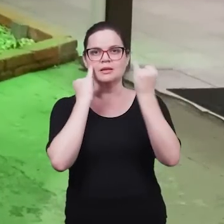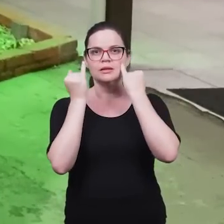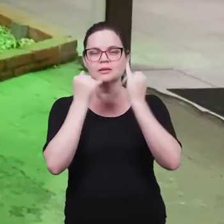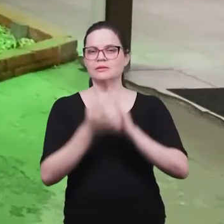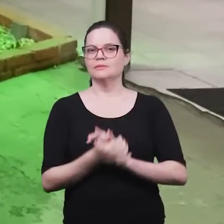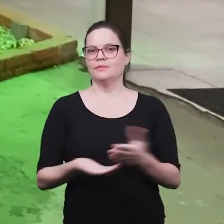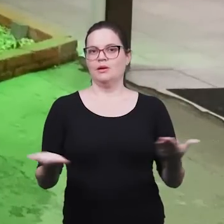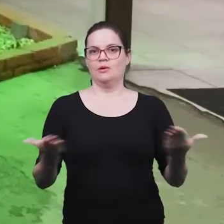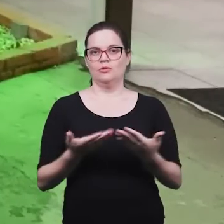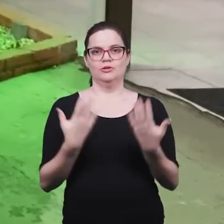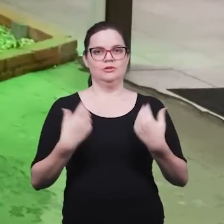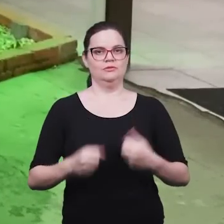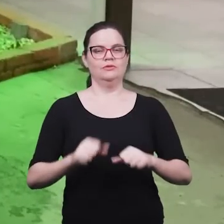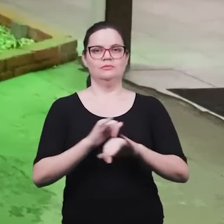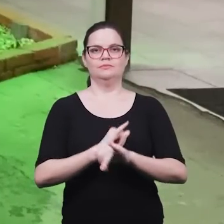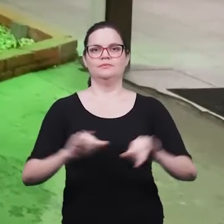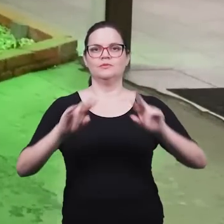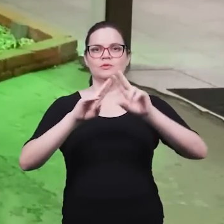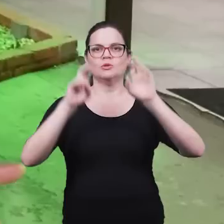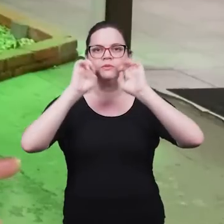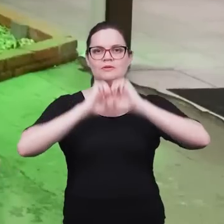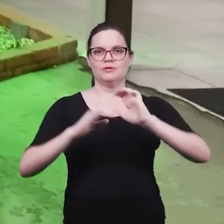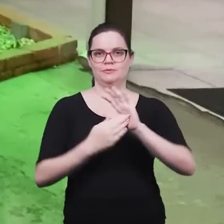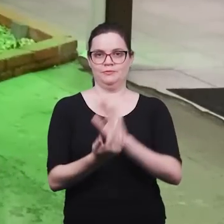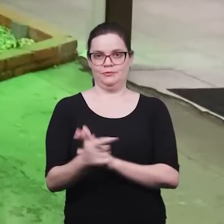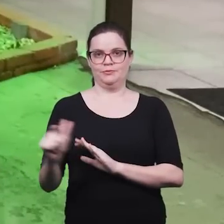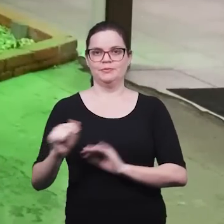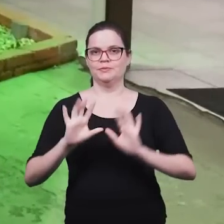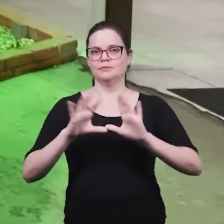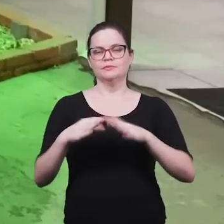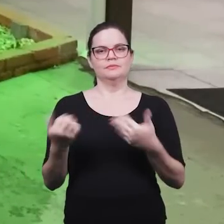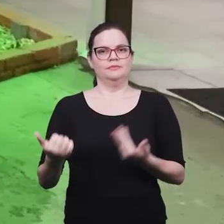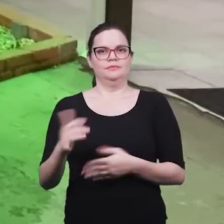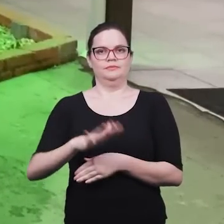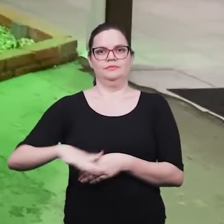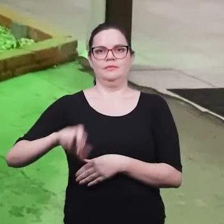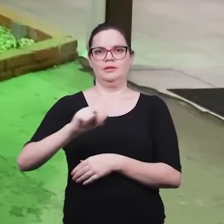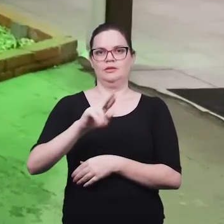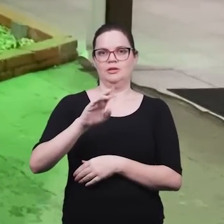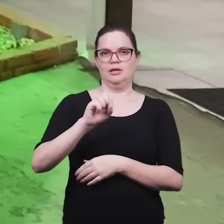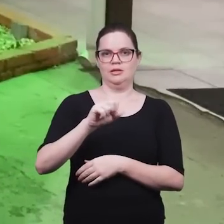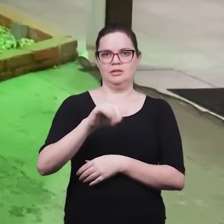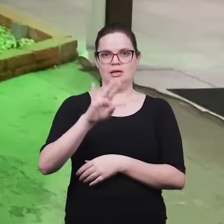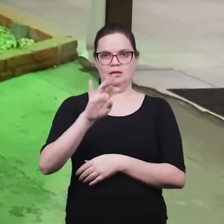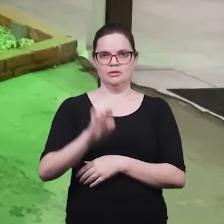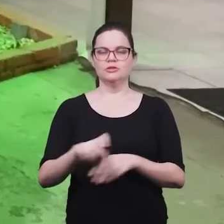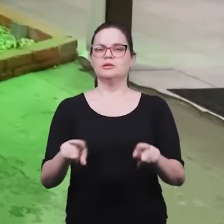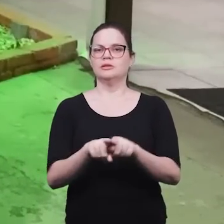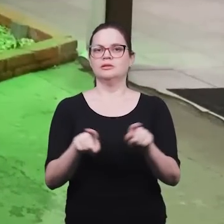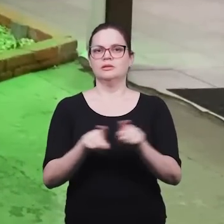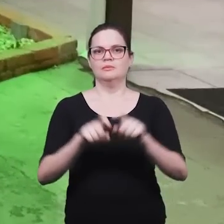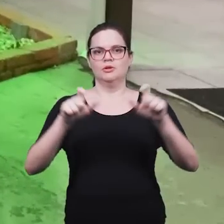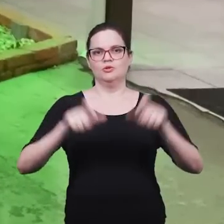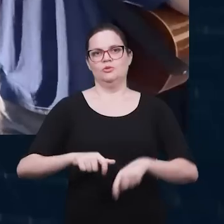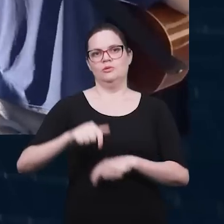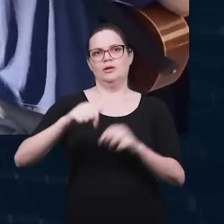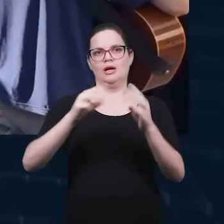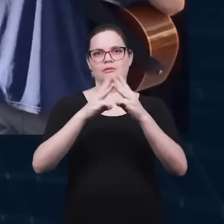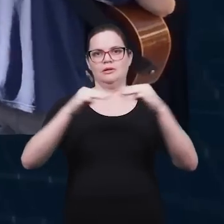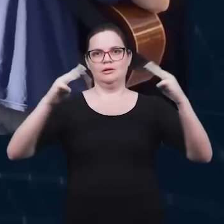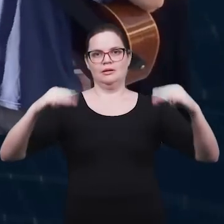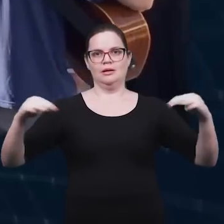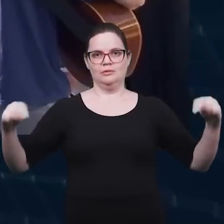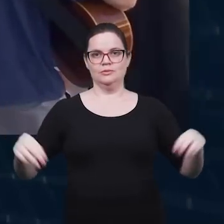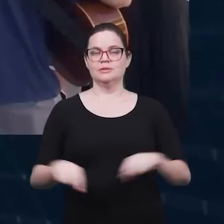Hoje nós vamos falar de Evangelho Sem Fronteiras, o trabalho dos jovens da área de Resende, na cidade de Queluz.